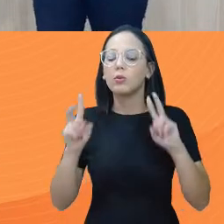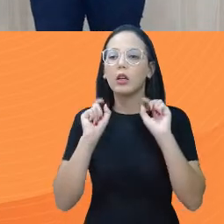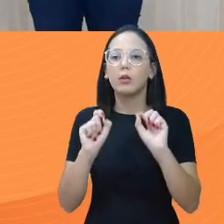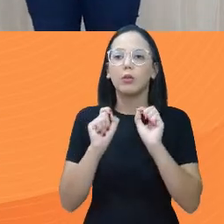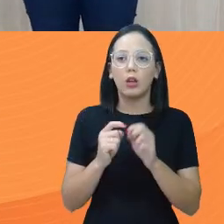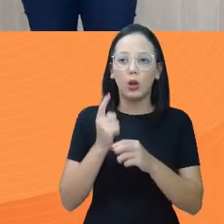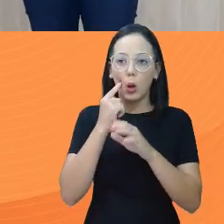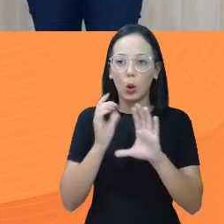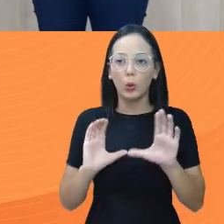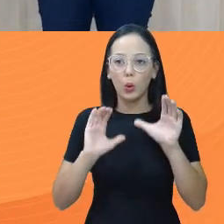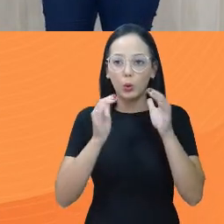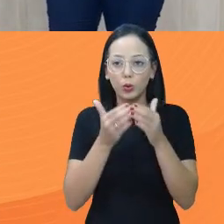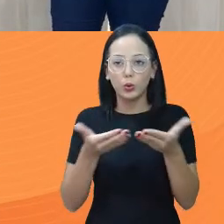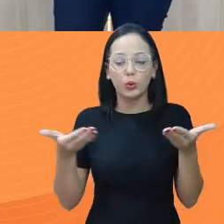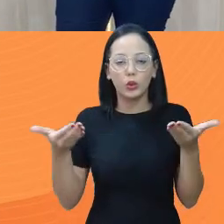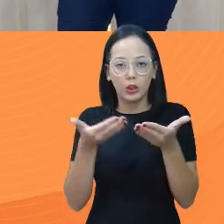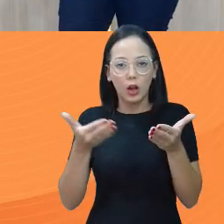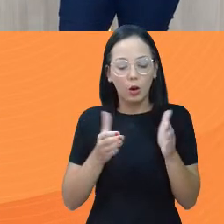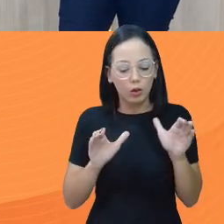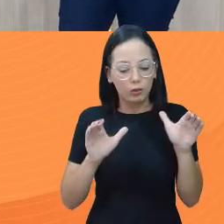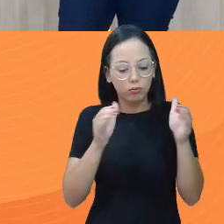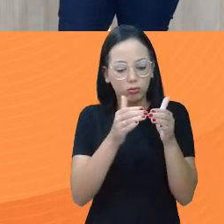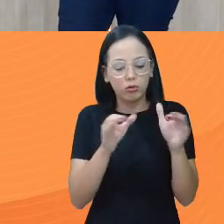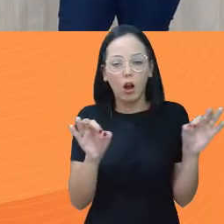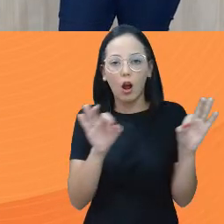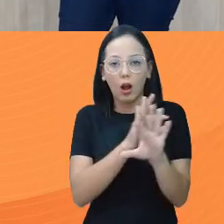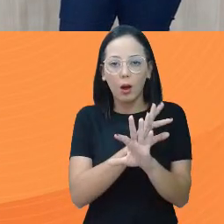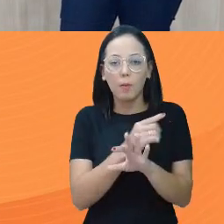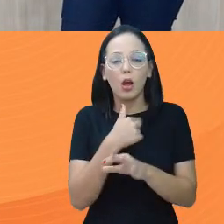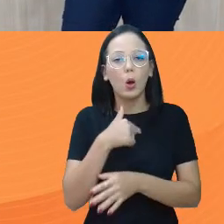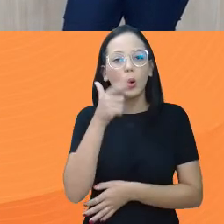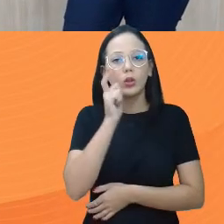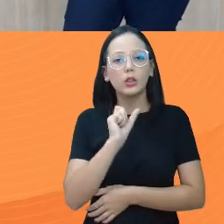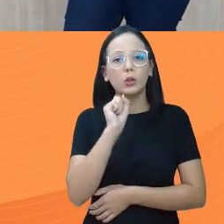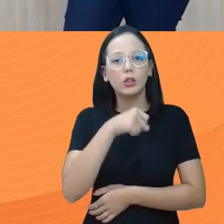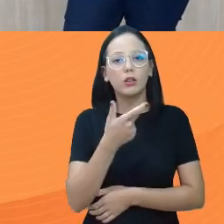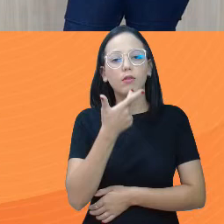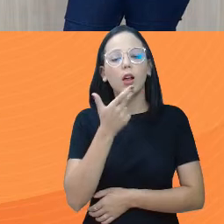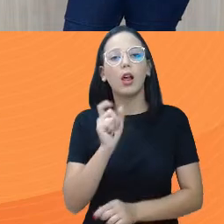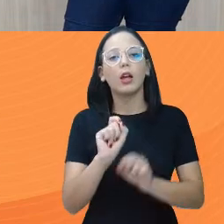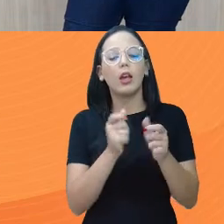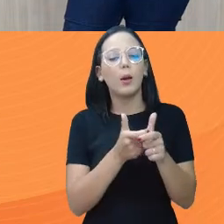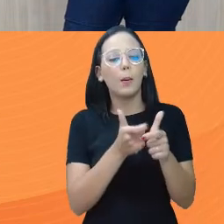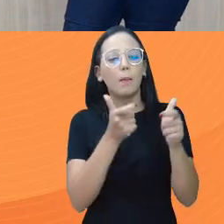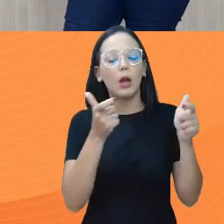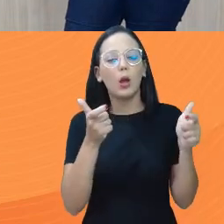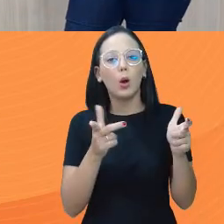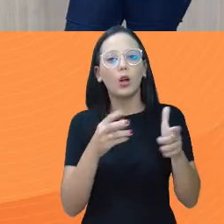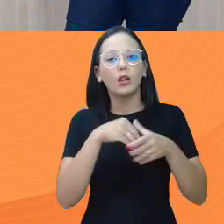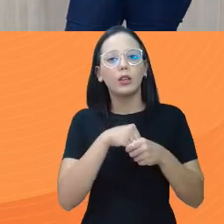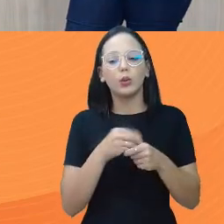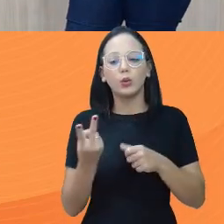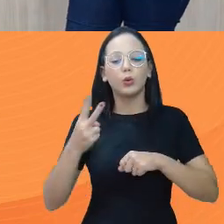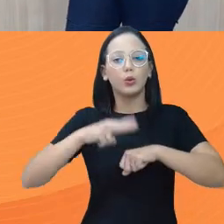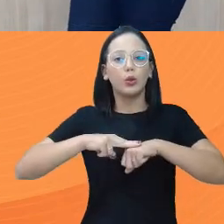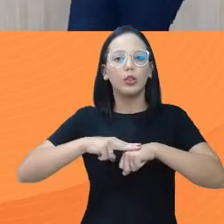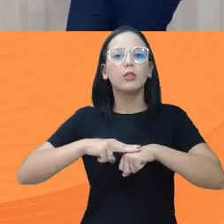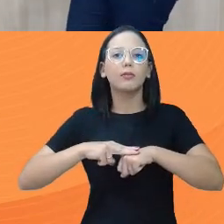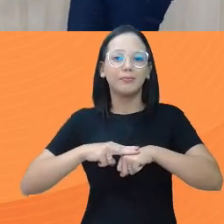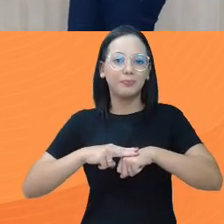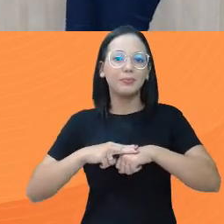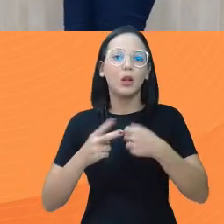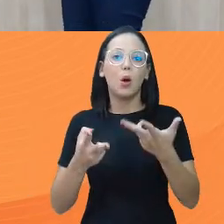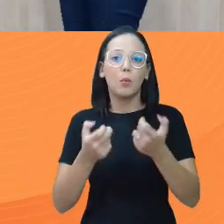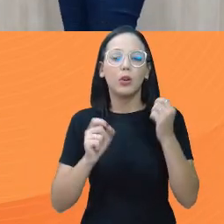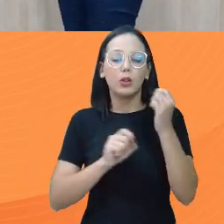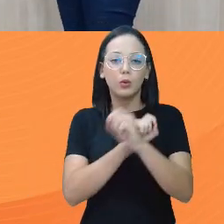nesse conjunto que agora é finito, que acaba, eu consigo sim dizer quem é o maior número que está nos dois ao mesmo tempo. Então, a gente